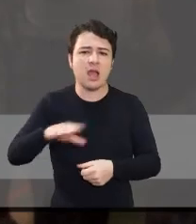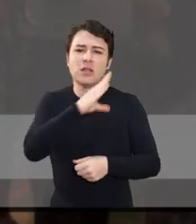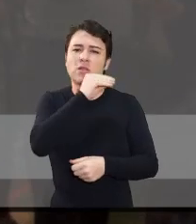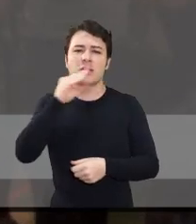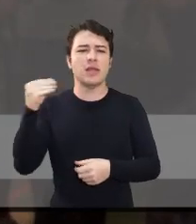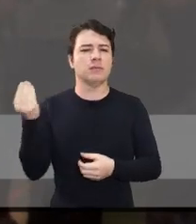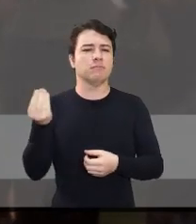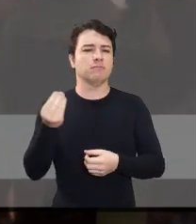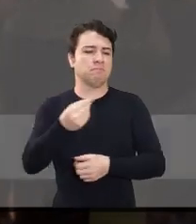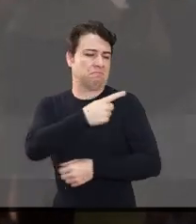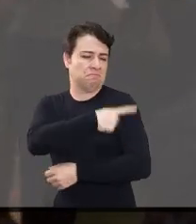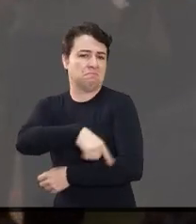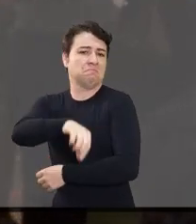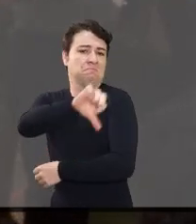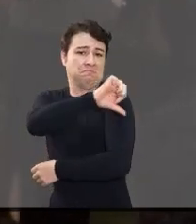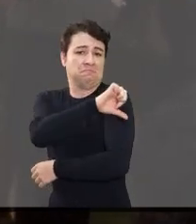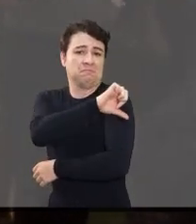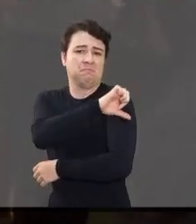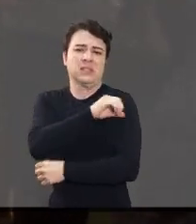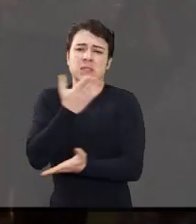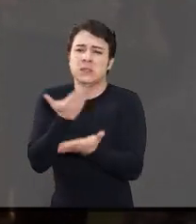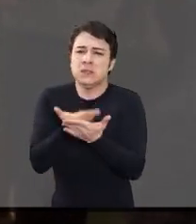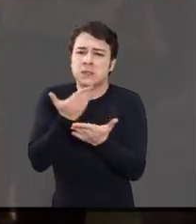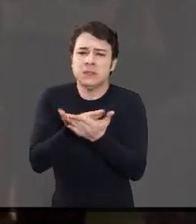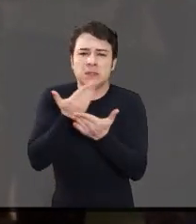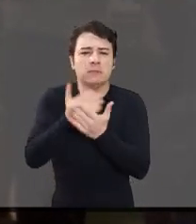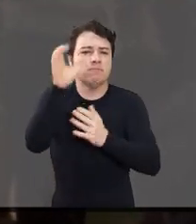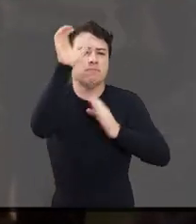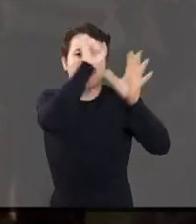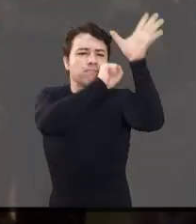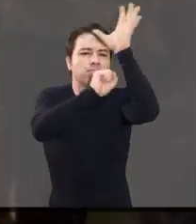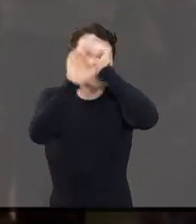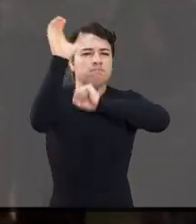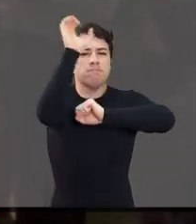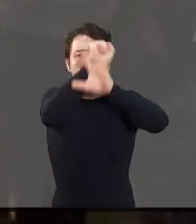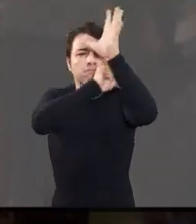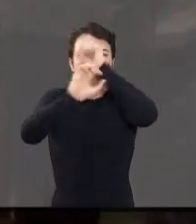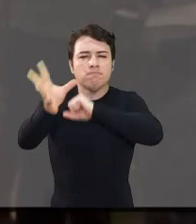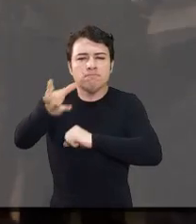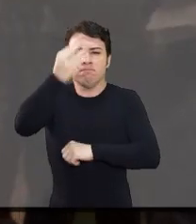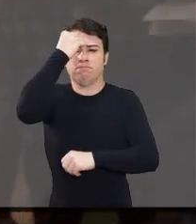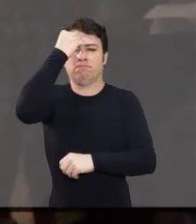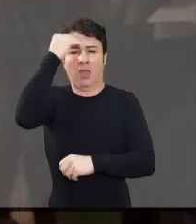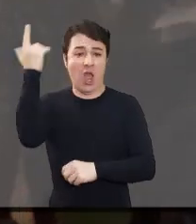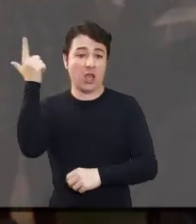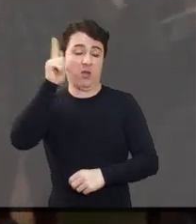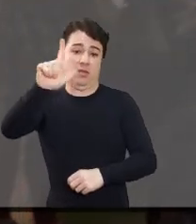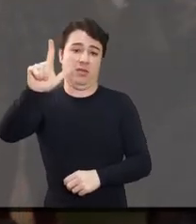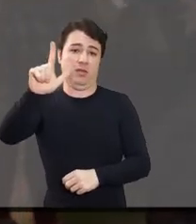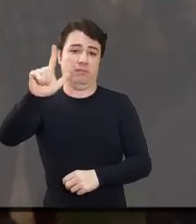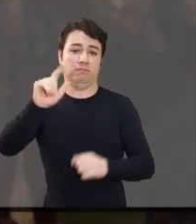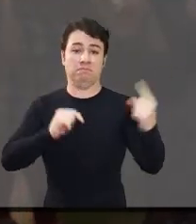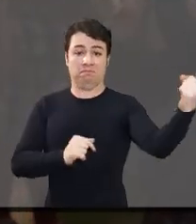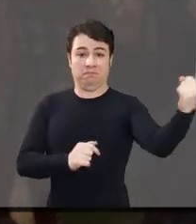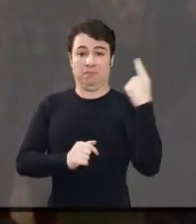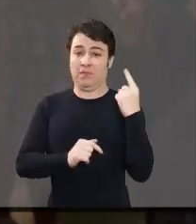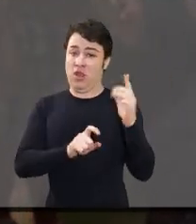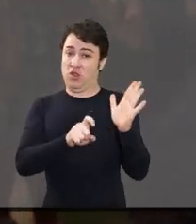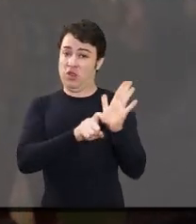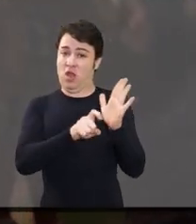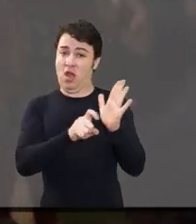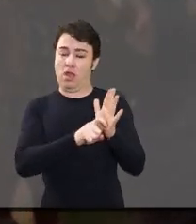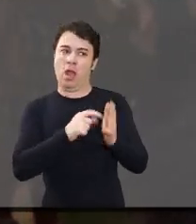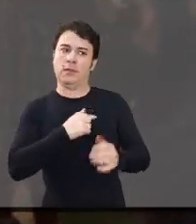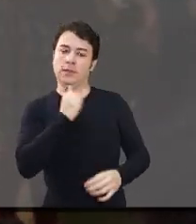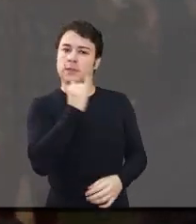história, o maior curso da vida de uma criança, de um adolescente que ele pode fazer durante o ensino fundamental.